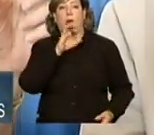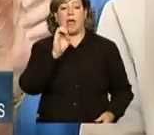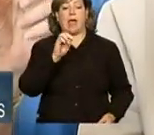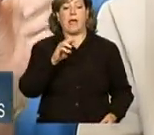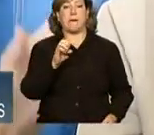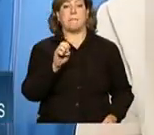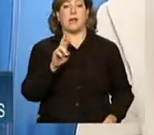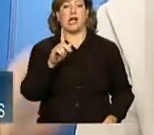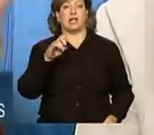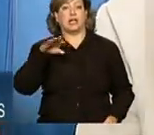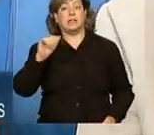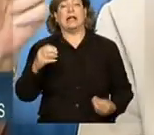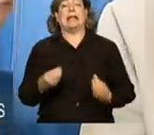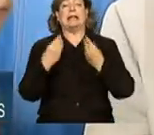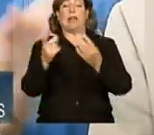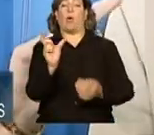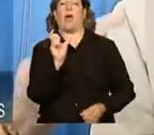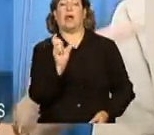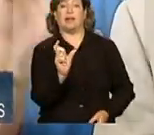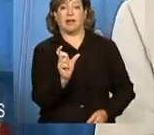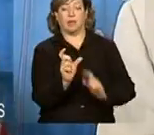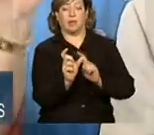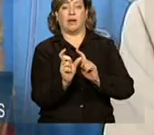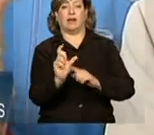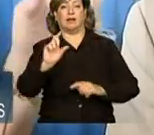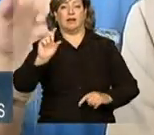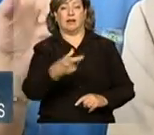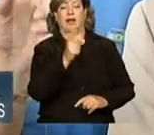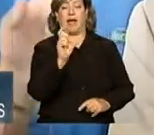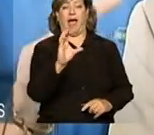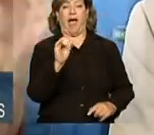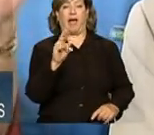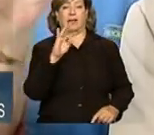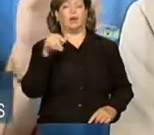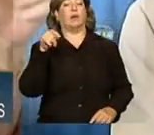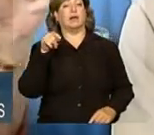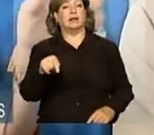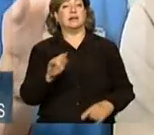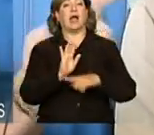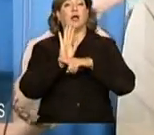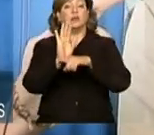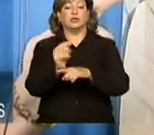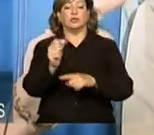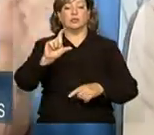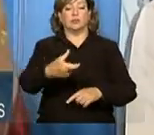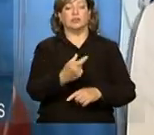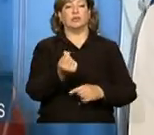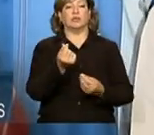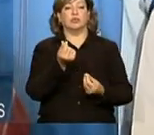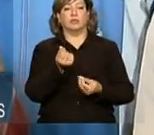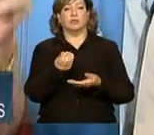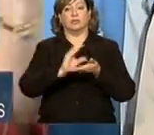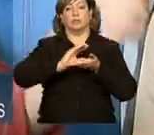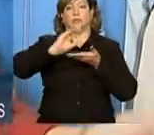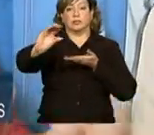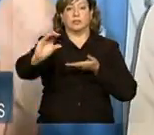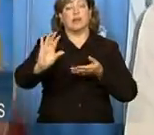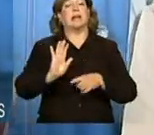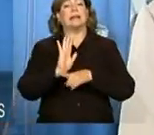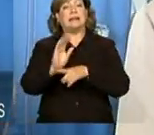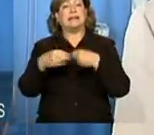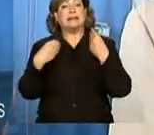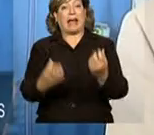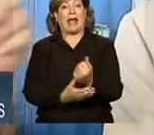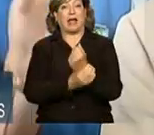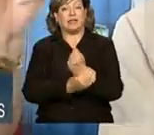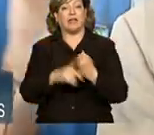cartão. O cartão é uma forma desburocratizada de transferir recurso, mas garantir ao mesmo tempo